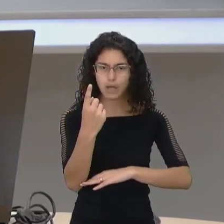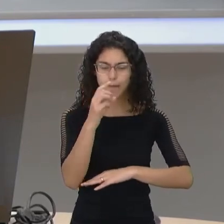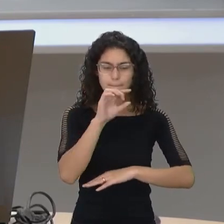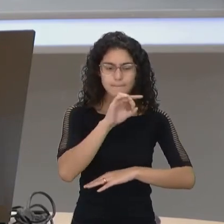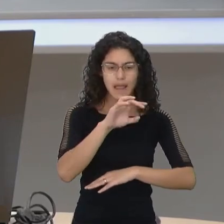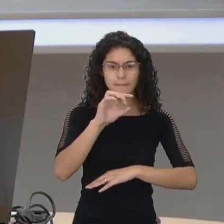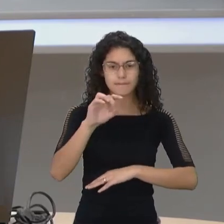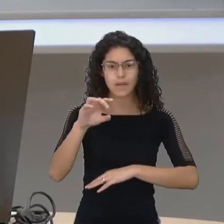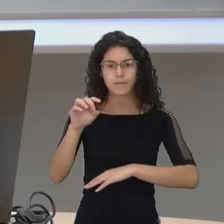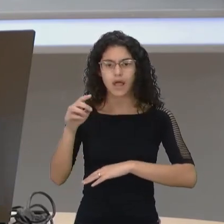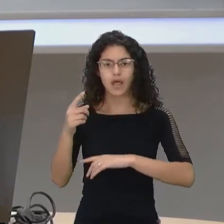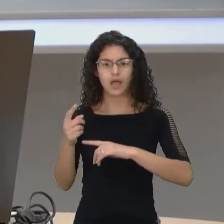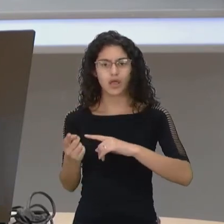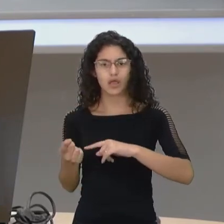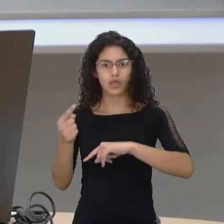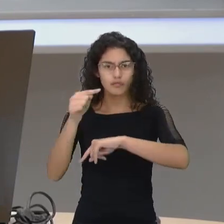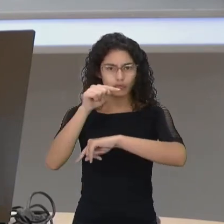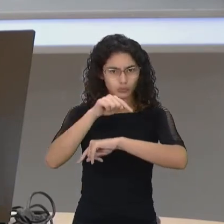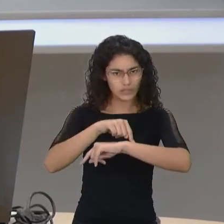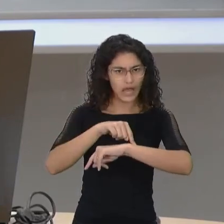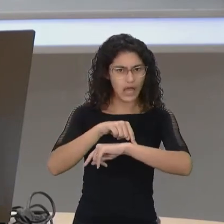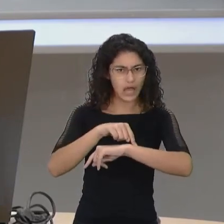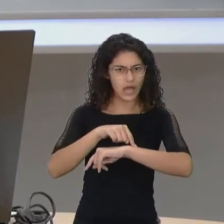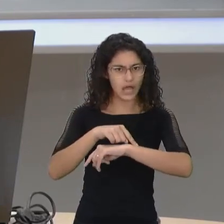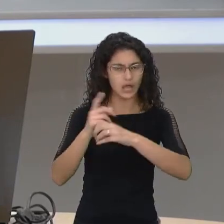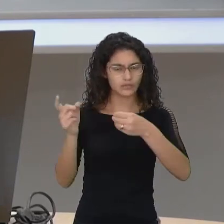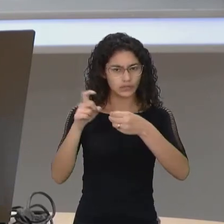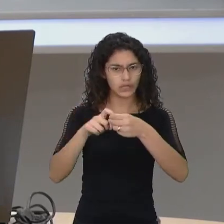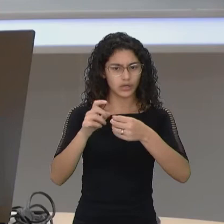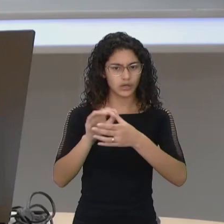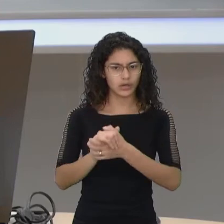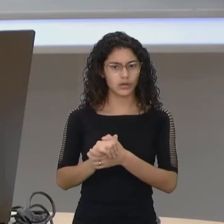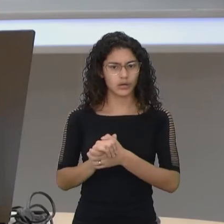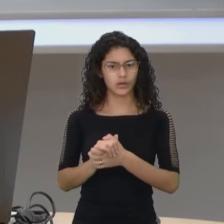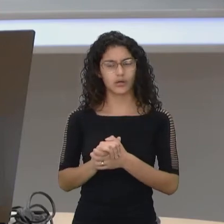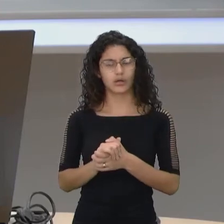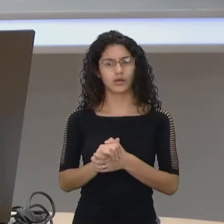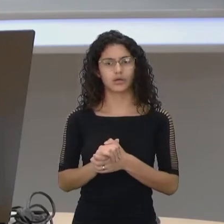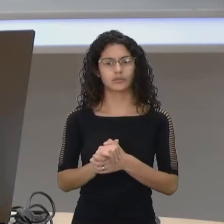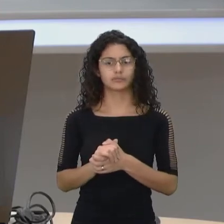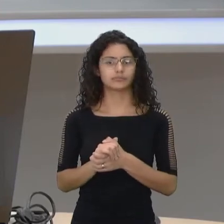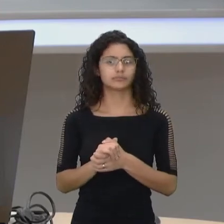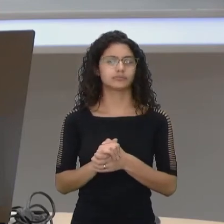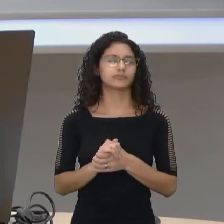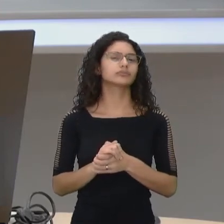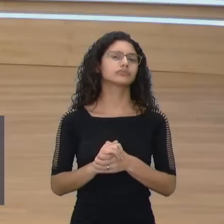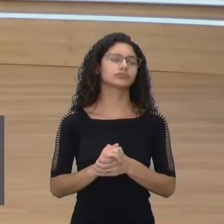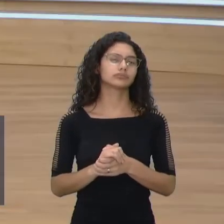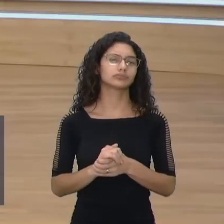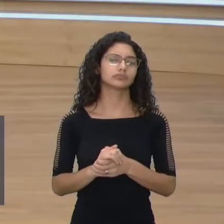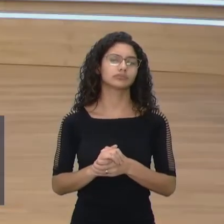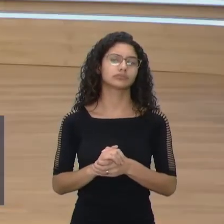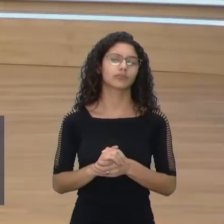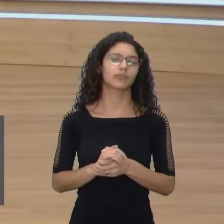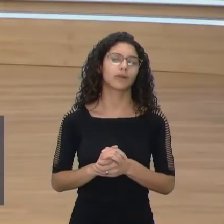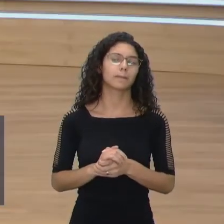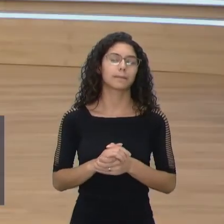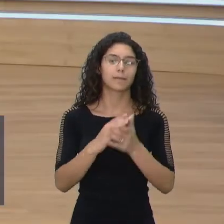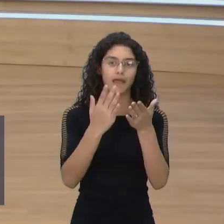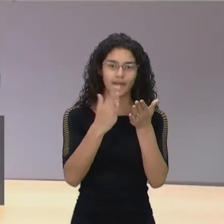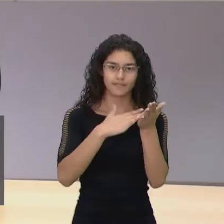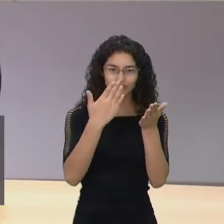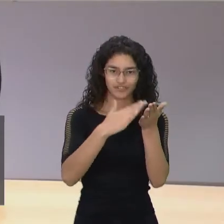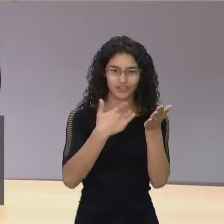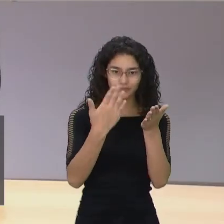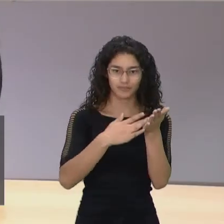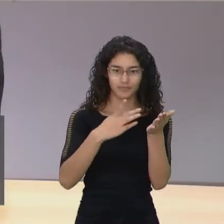cada e voltar para o lugar de origem? Ou seja, o ponto A? Parece, sabe aquelas revistinhas de